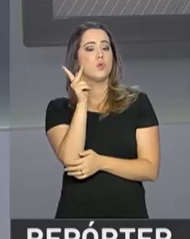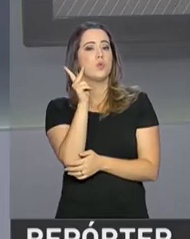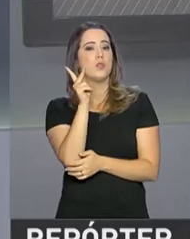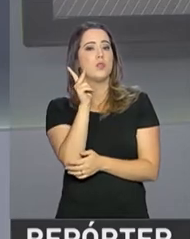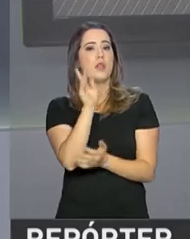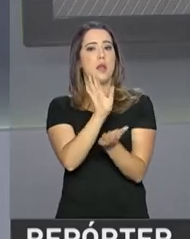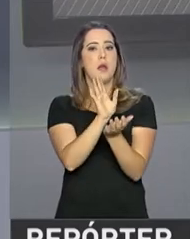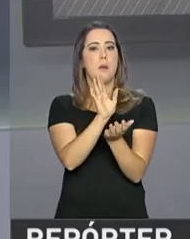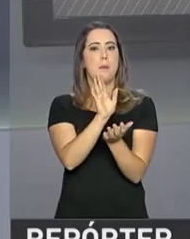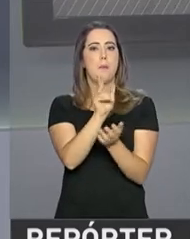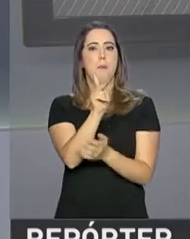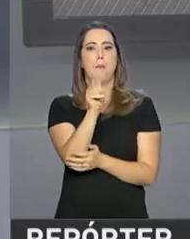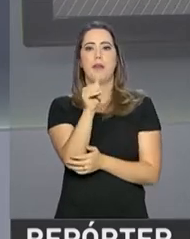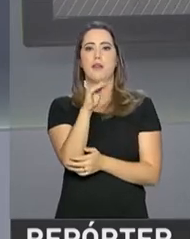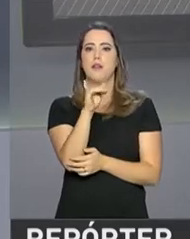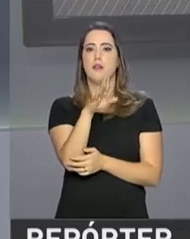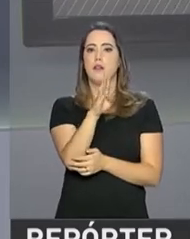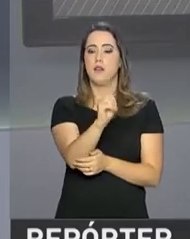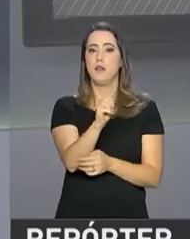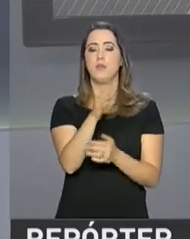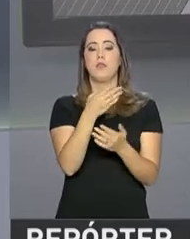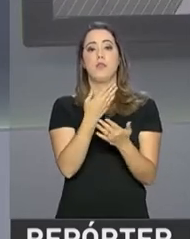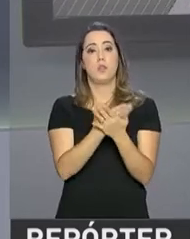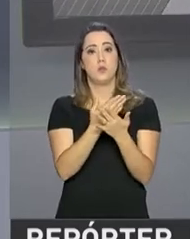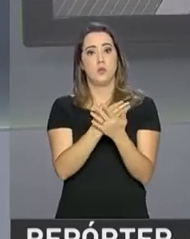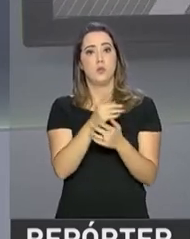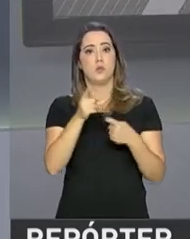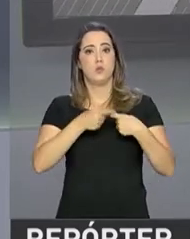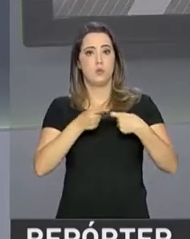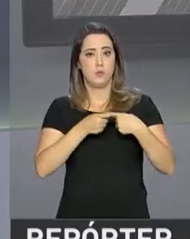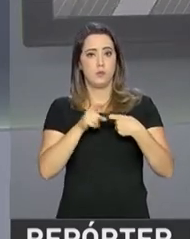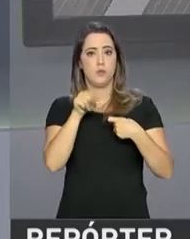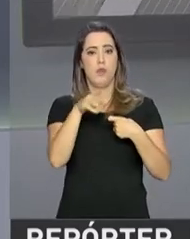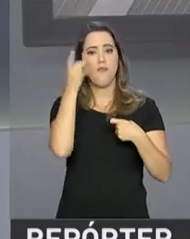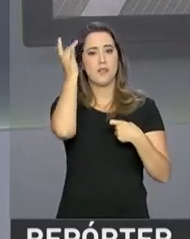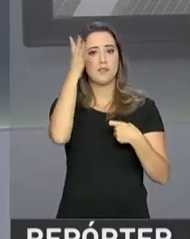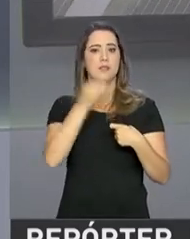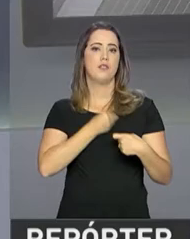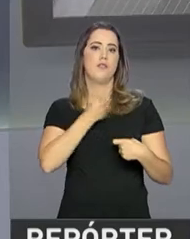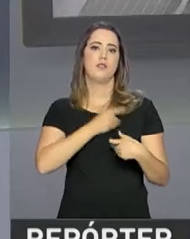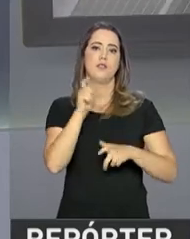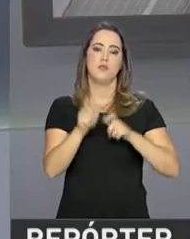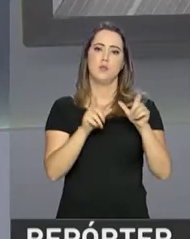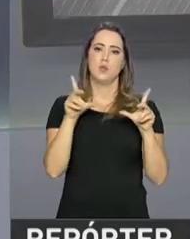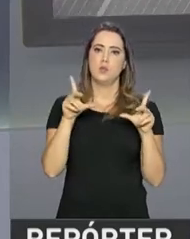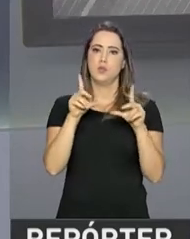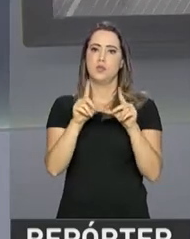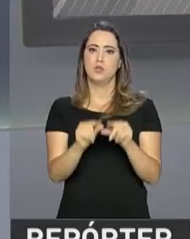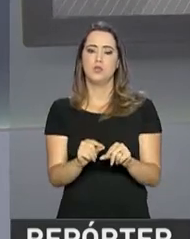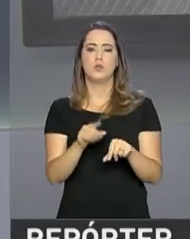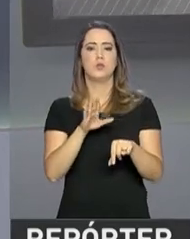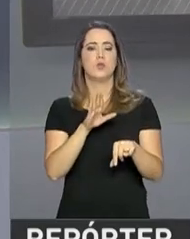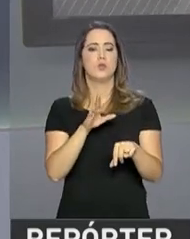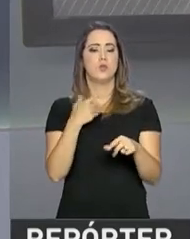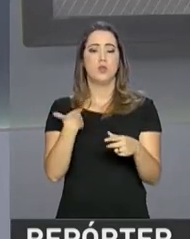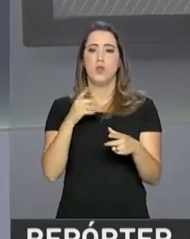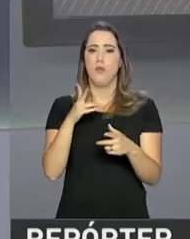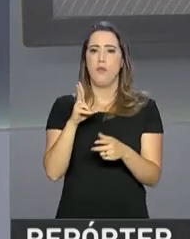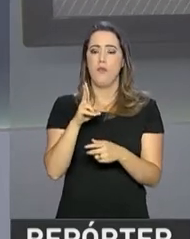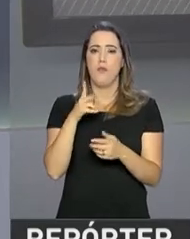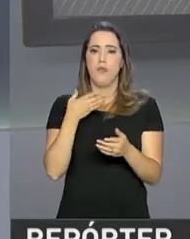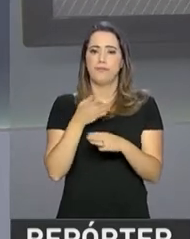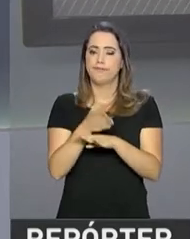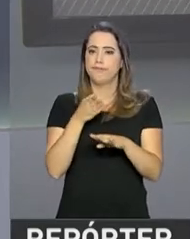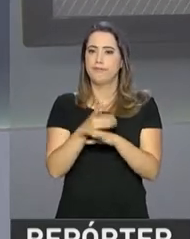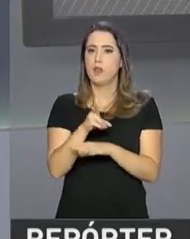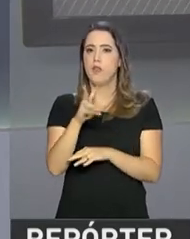onde vai cursar medicina ela explica que o sistema facilita a vida dos estudantes ao reduzir o número de vestibulares e aumentar a